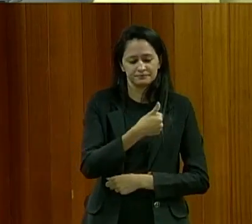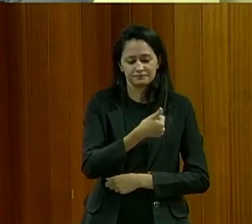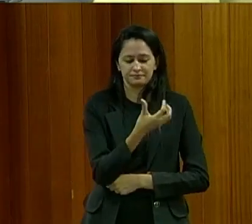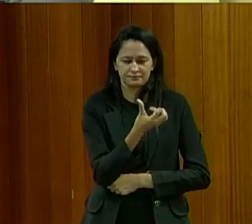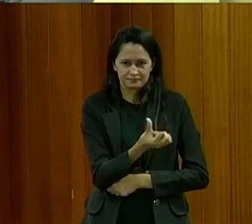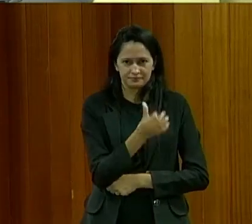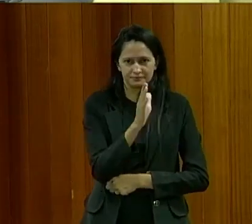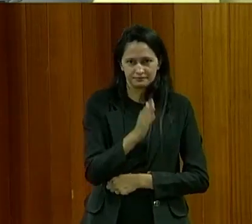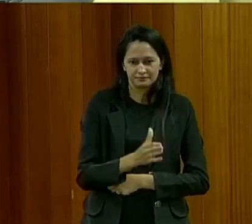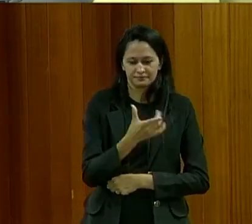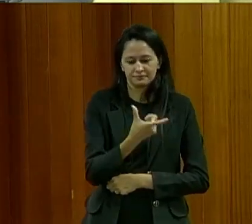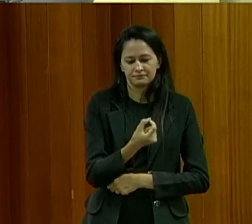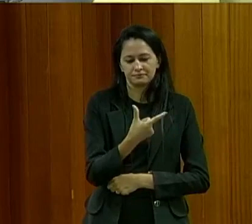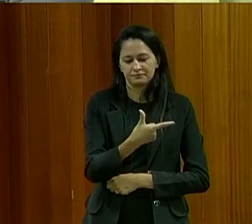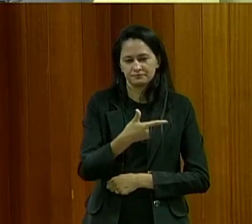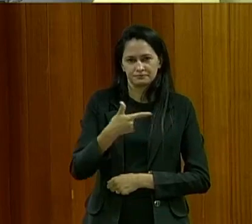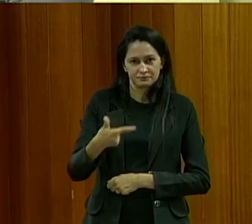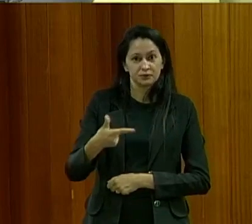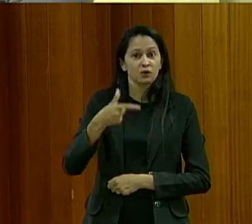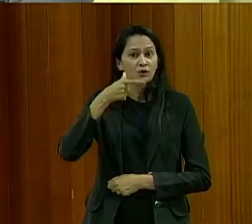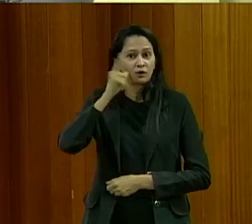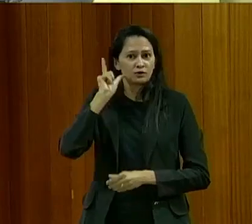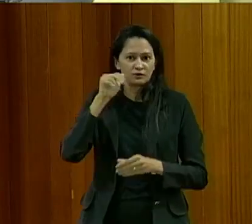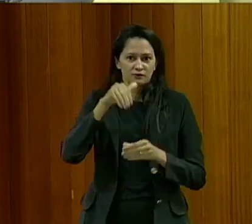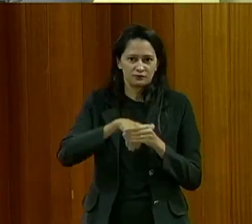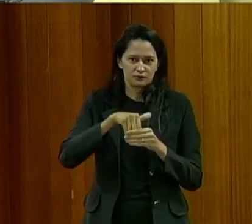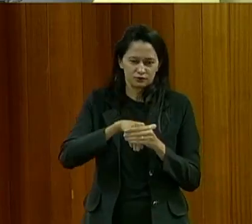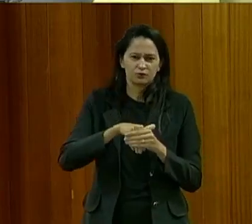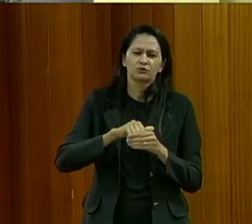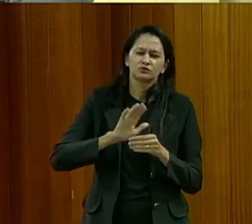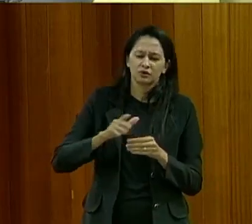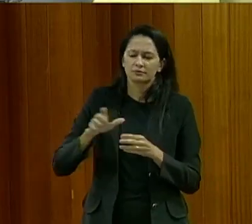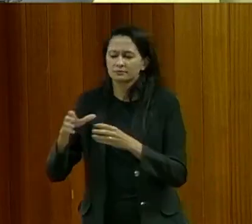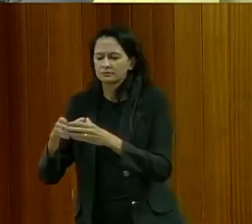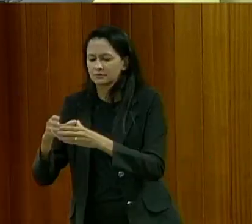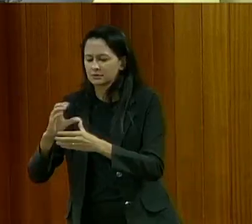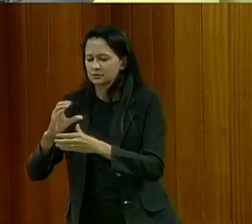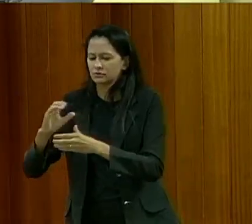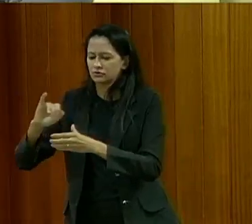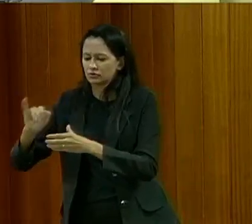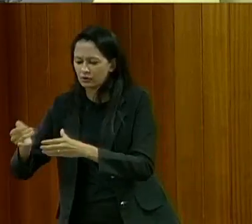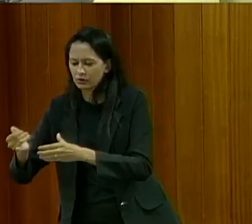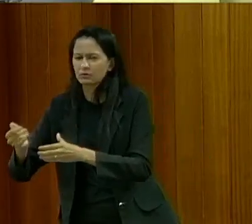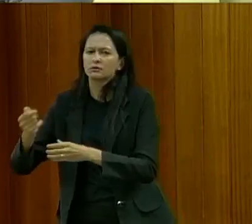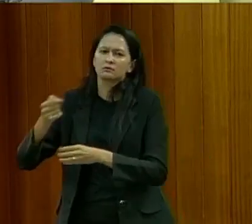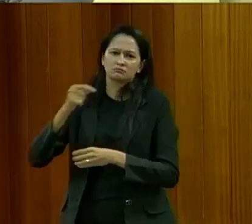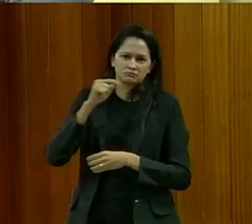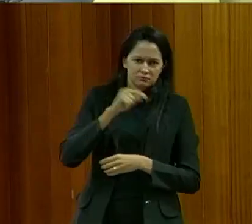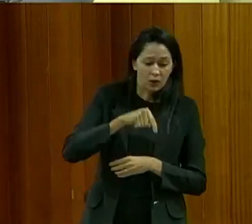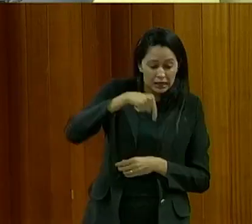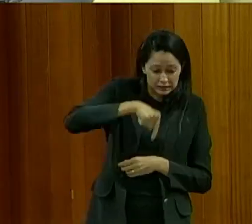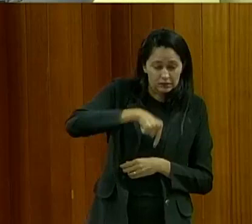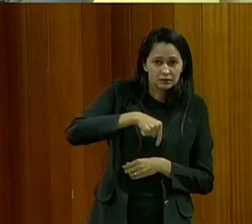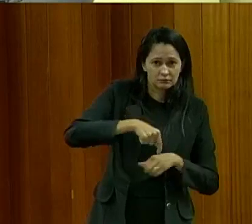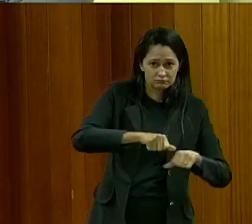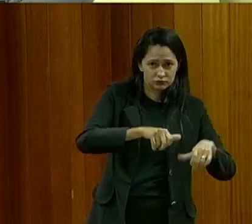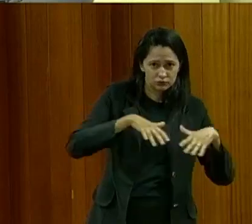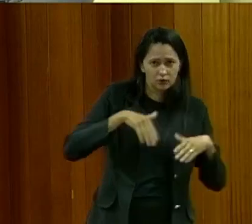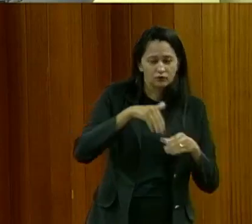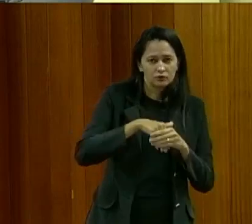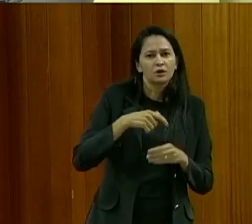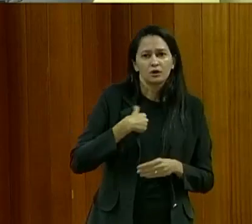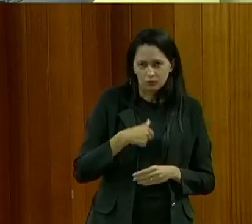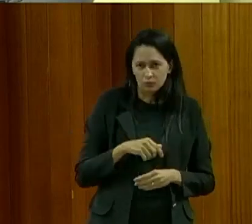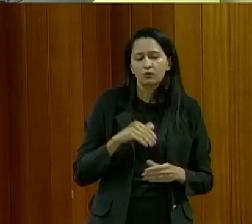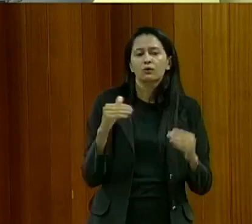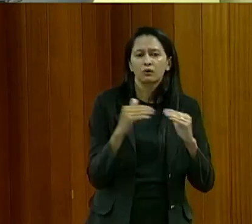votado ontem, depois de ter passado pela CCJ, inclusive com o meu voto favorável, homenageando um dos maiores desportistas da